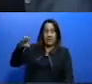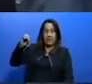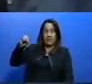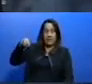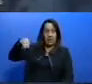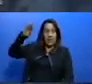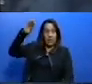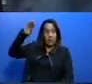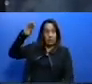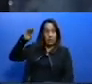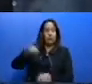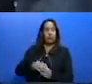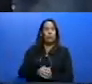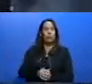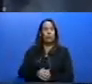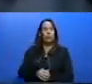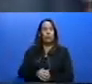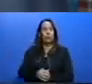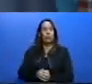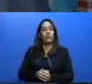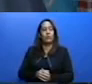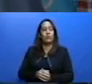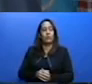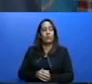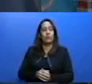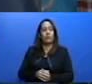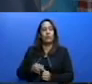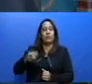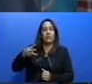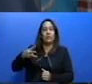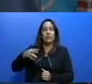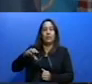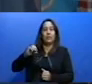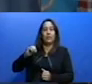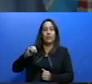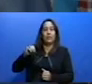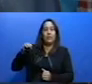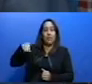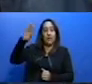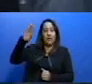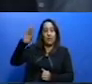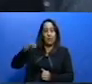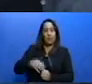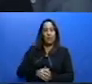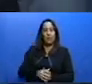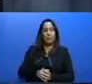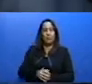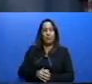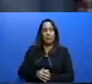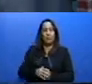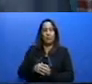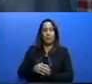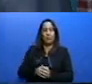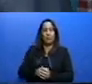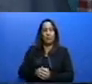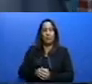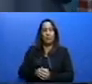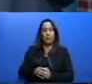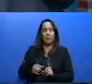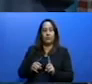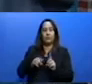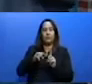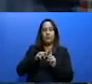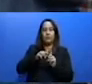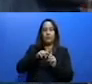Então, vocês vão responder na letra A. 30 graus. Escreve bem caprichado